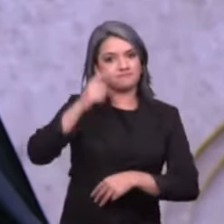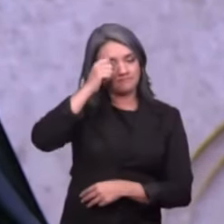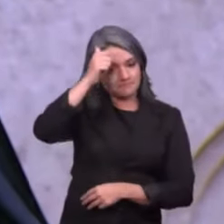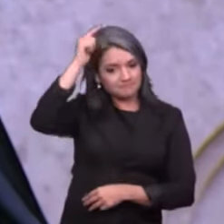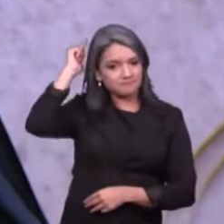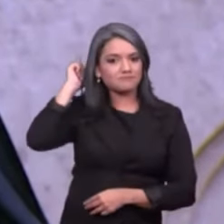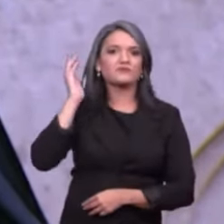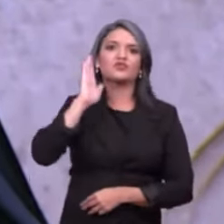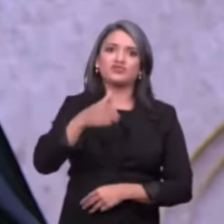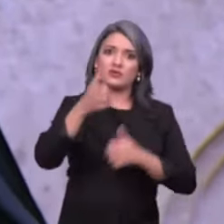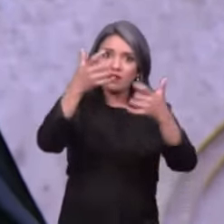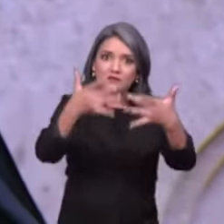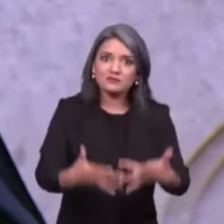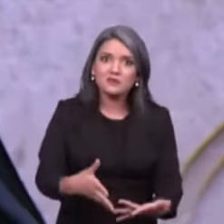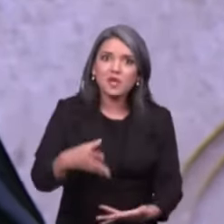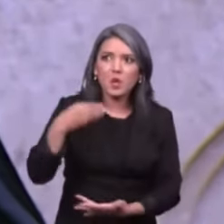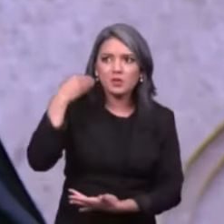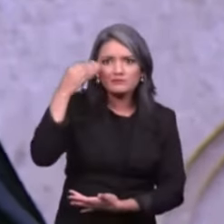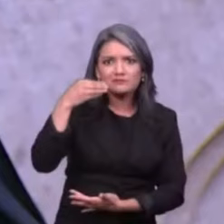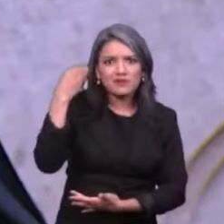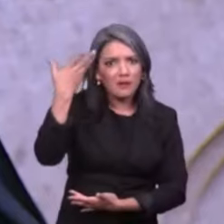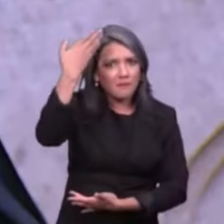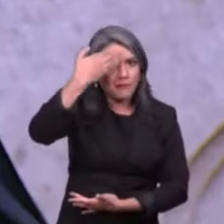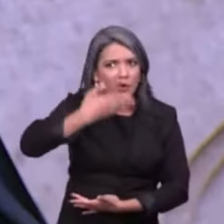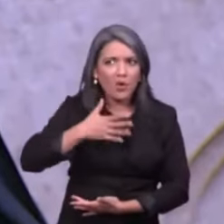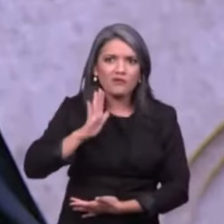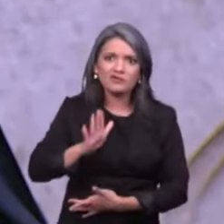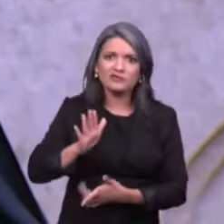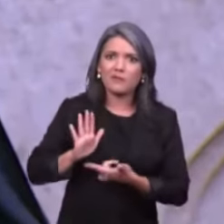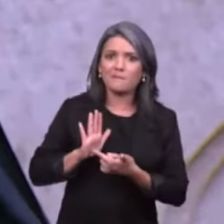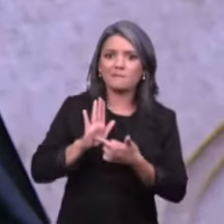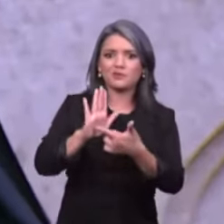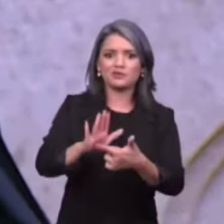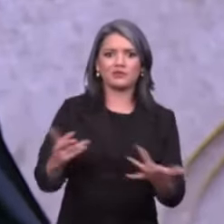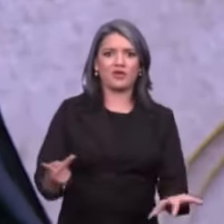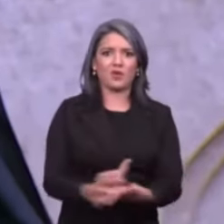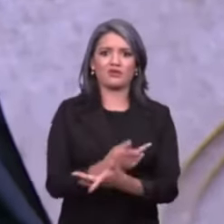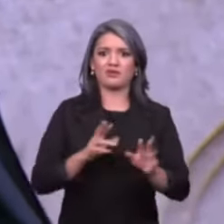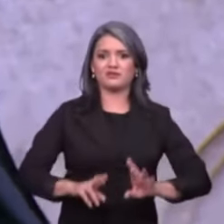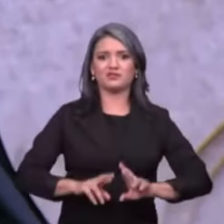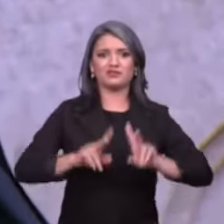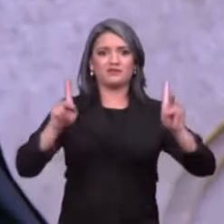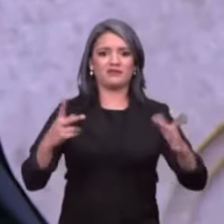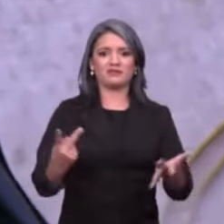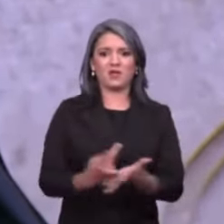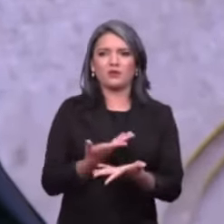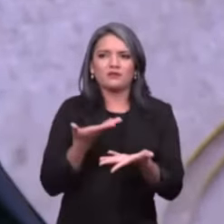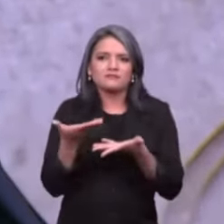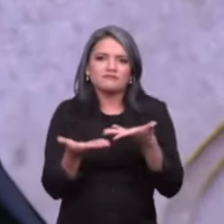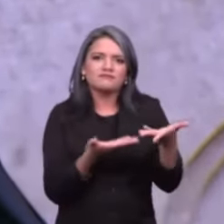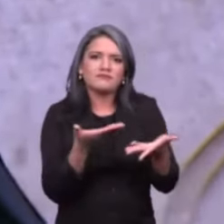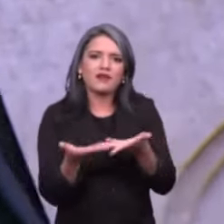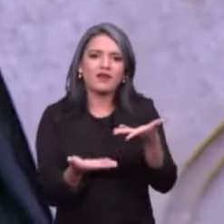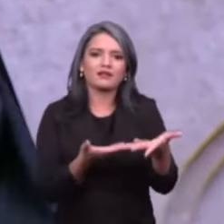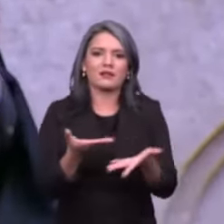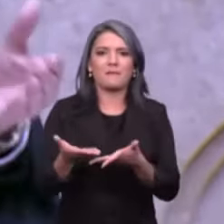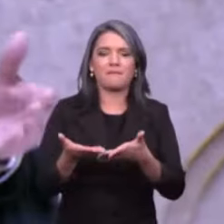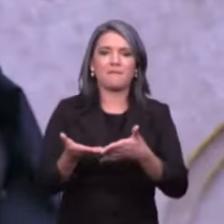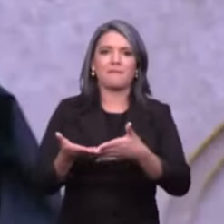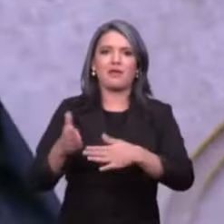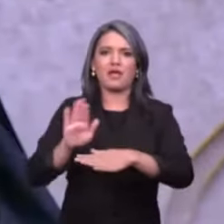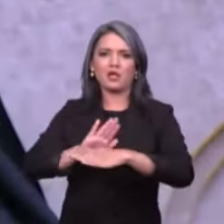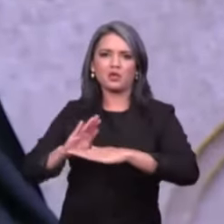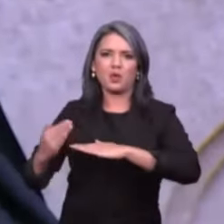demonstrou empiricamente o que todos nós sabíamos intuitivamente, da diferença com que se tratam as pessoas nos bairros afluentes e nos